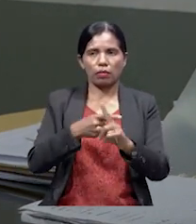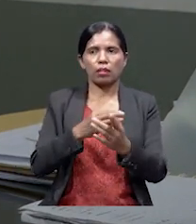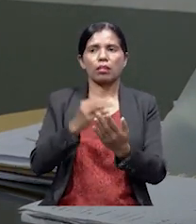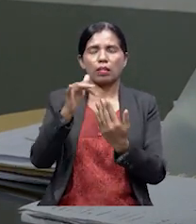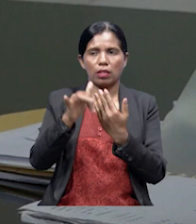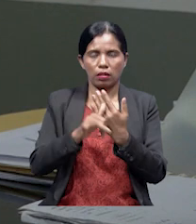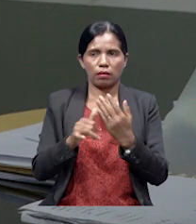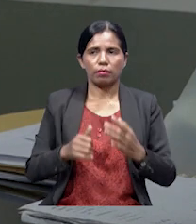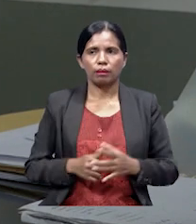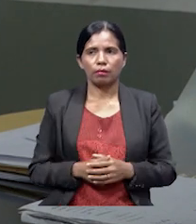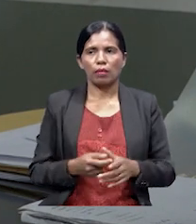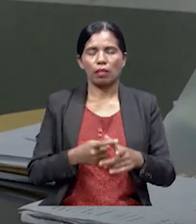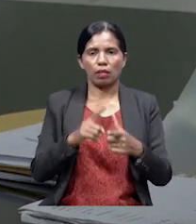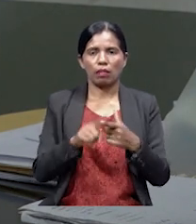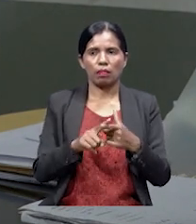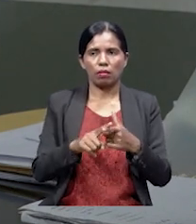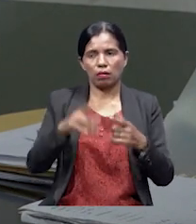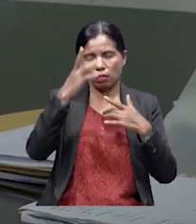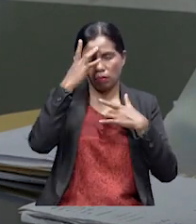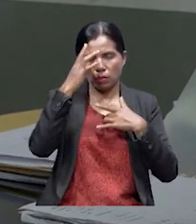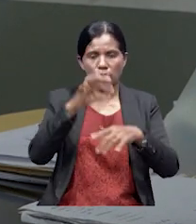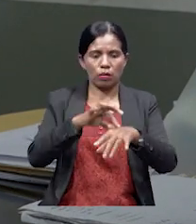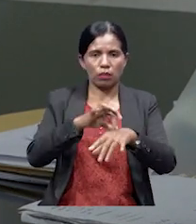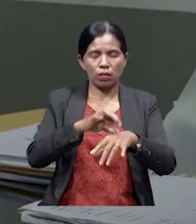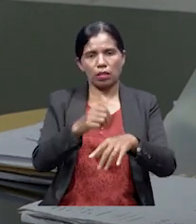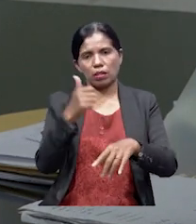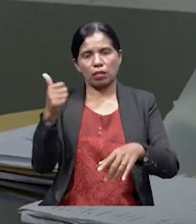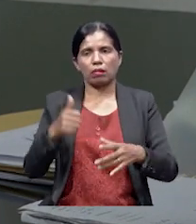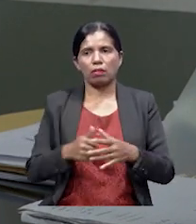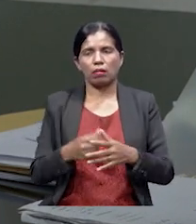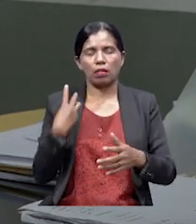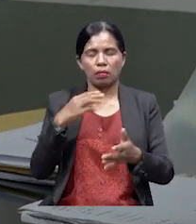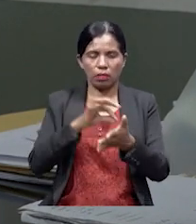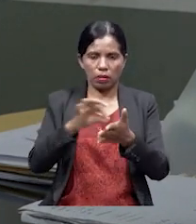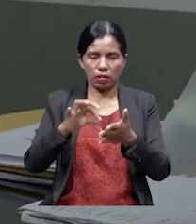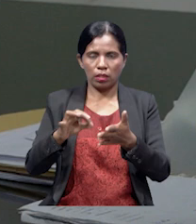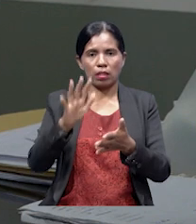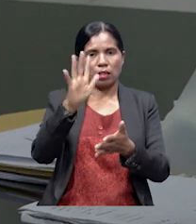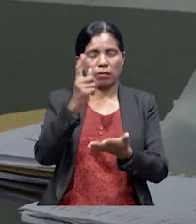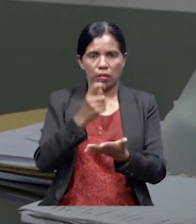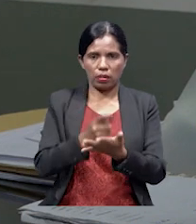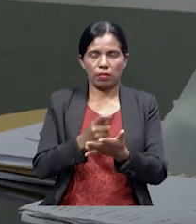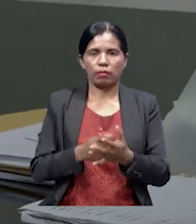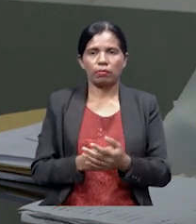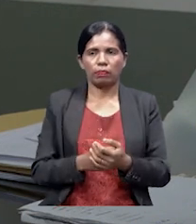maio. E depois, moras kulit sirselo, né, a minha resista é